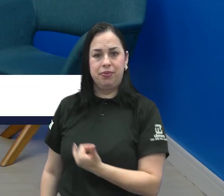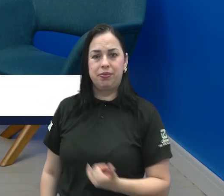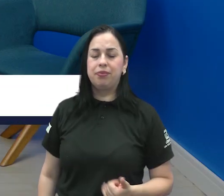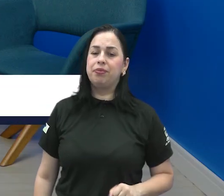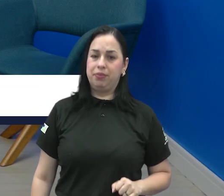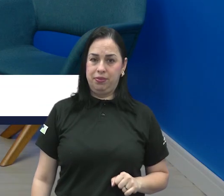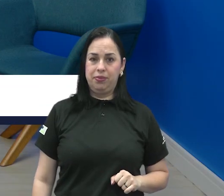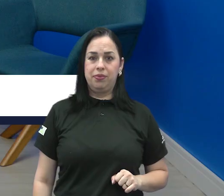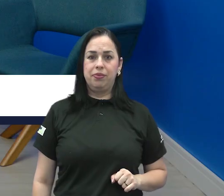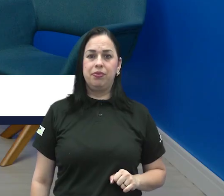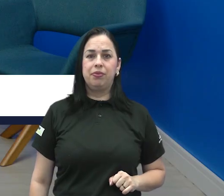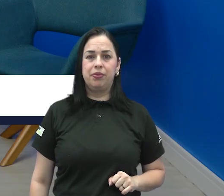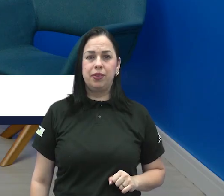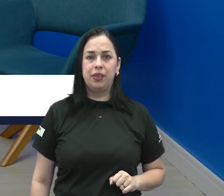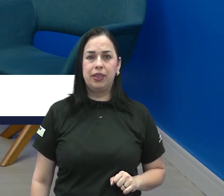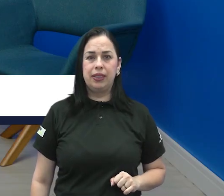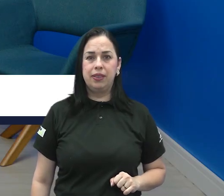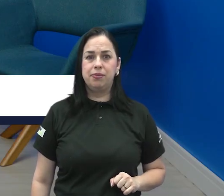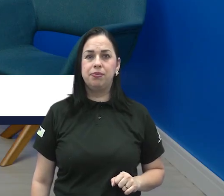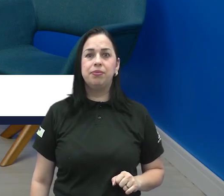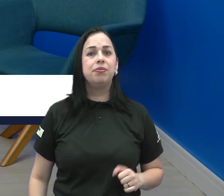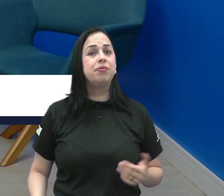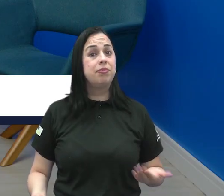acessar o nosso canal no YouTube,